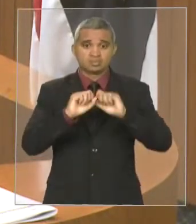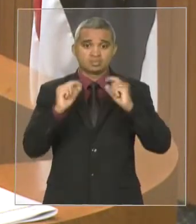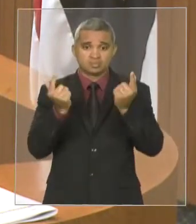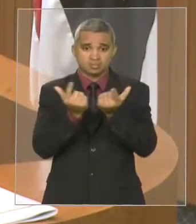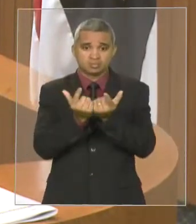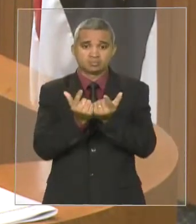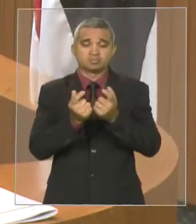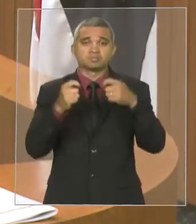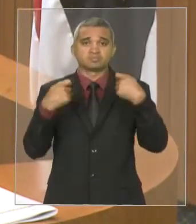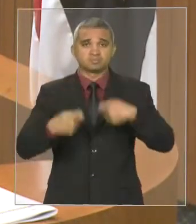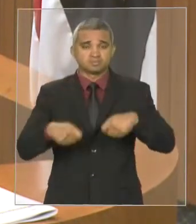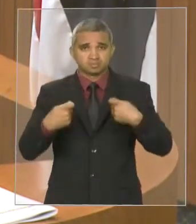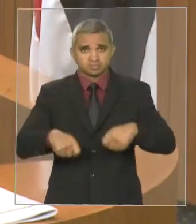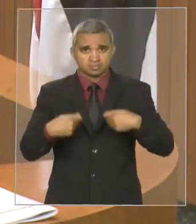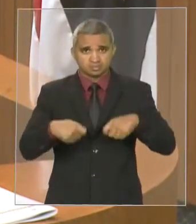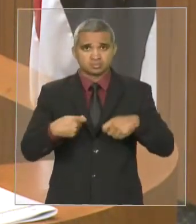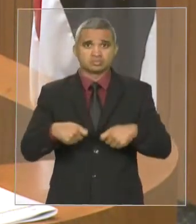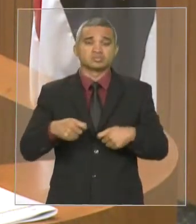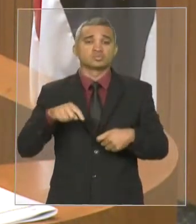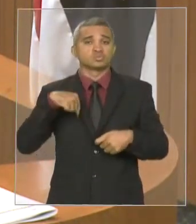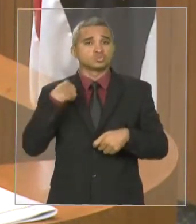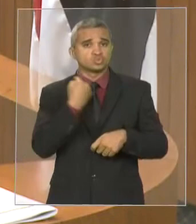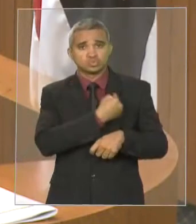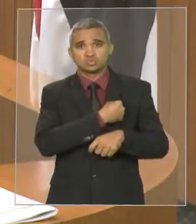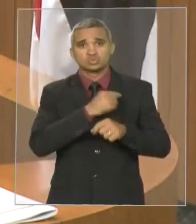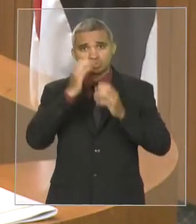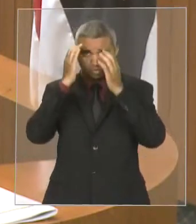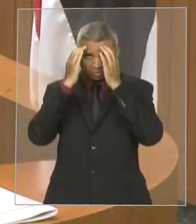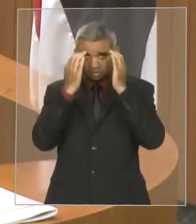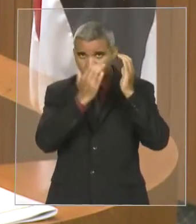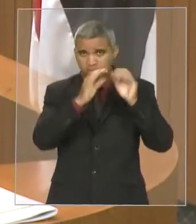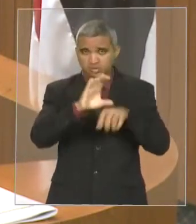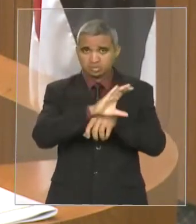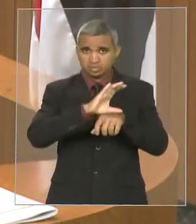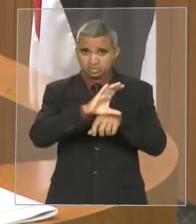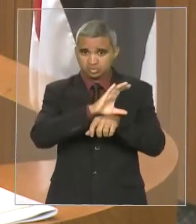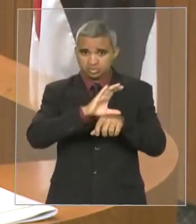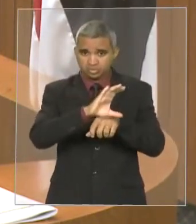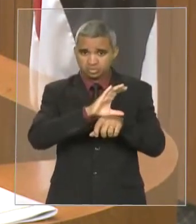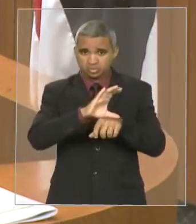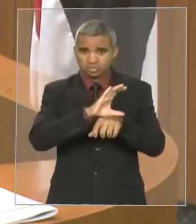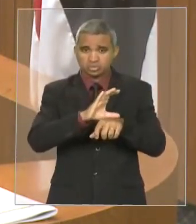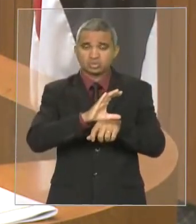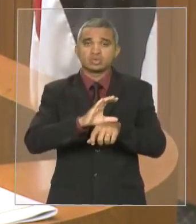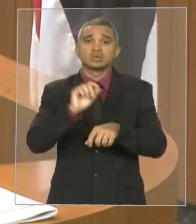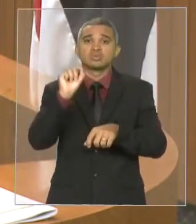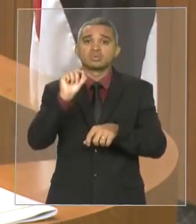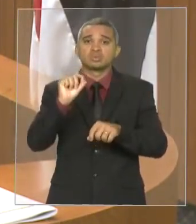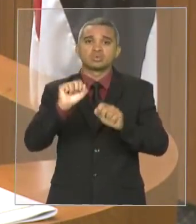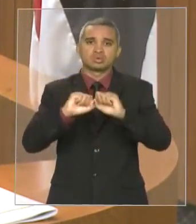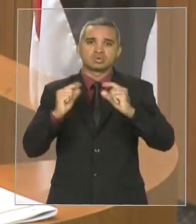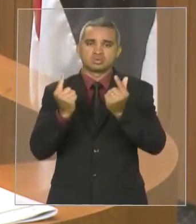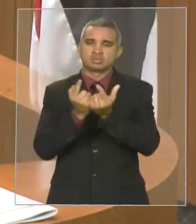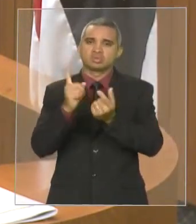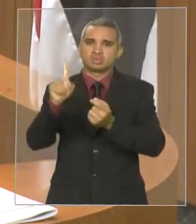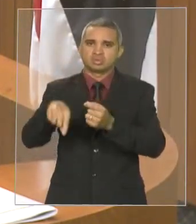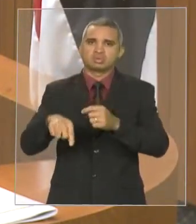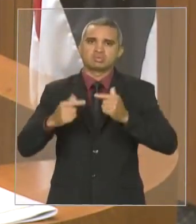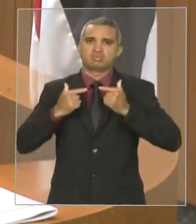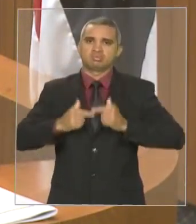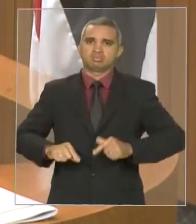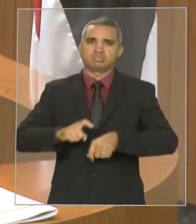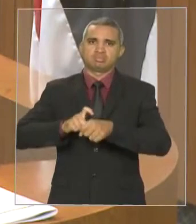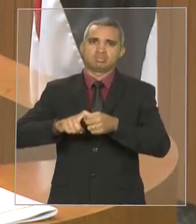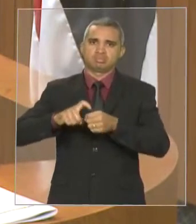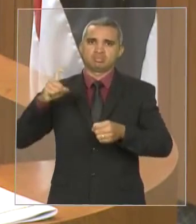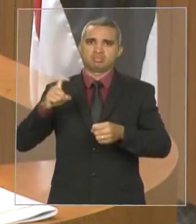que buscar aquilo que prevê a Constituição, que é exatamente a sua autonomia e independência, sob pena de virar um